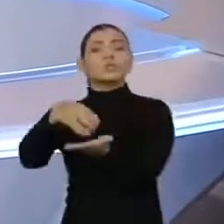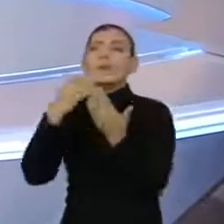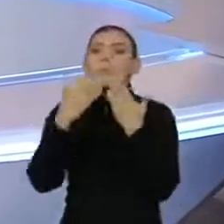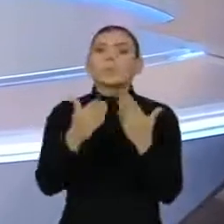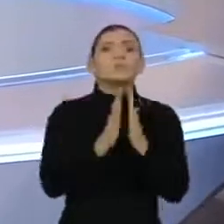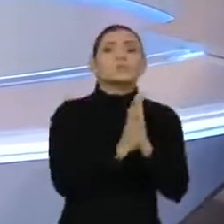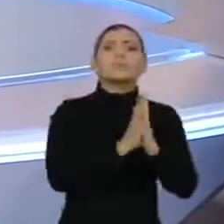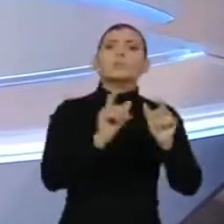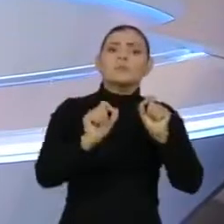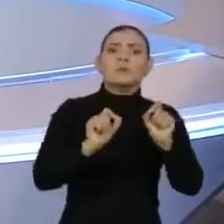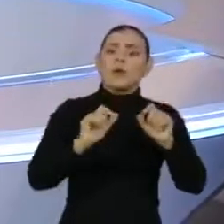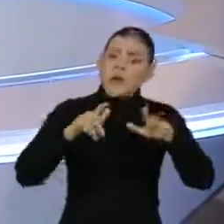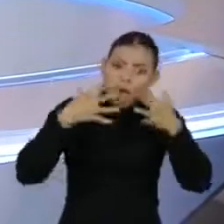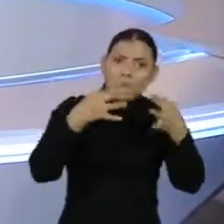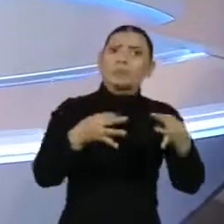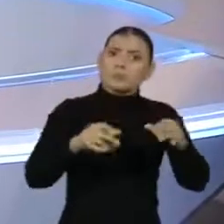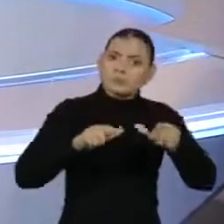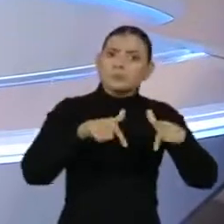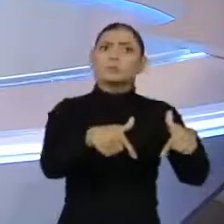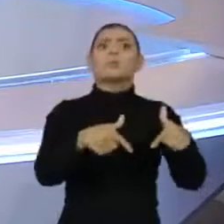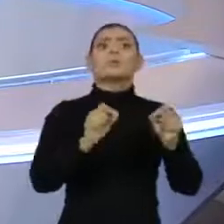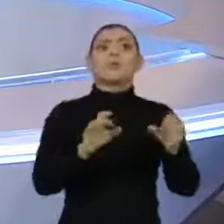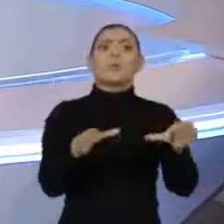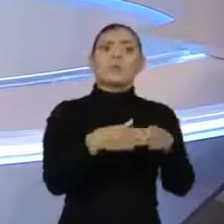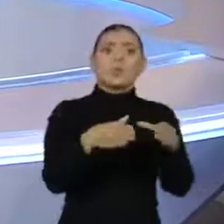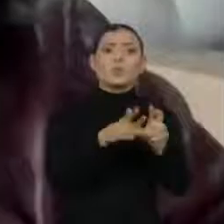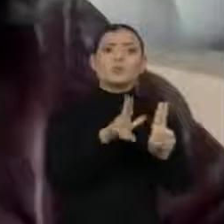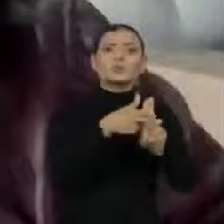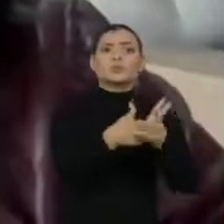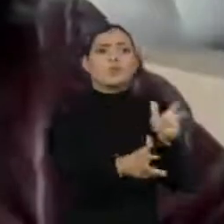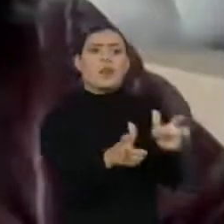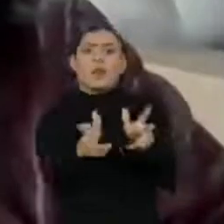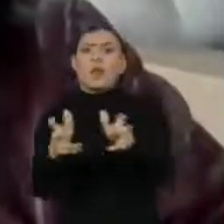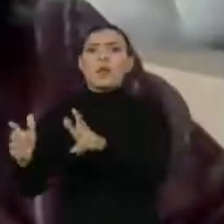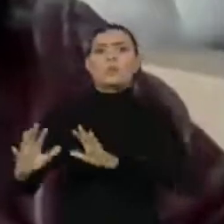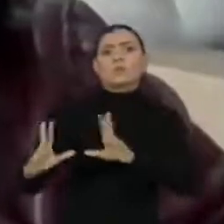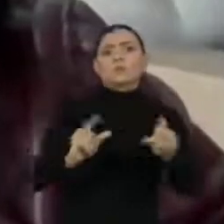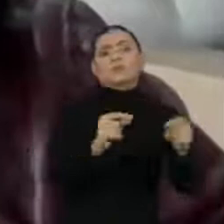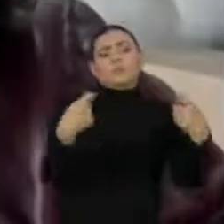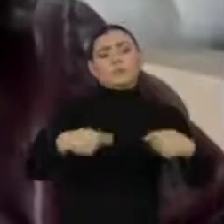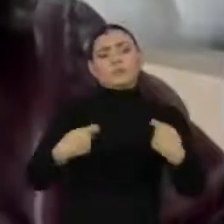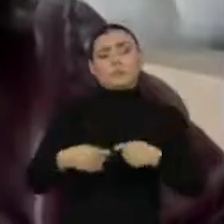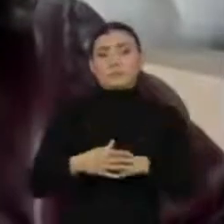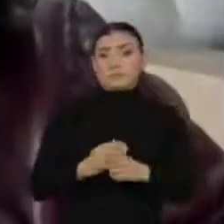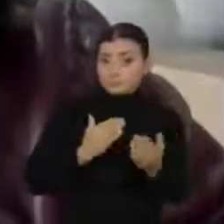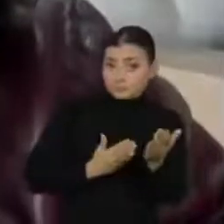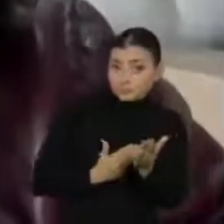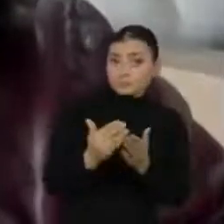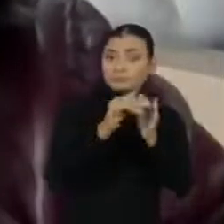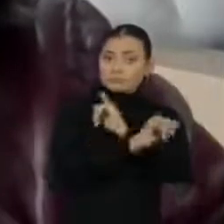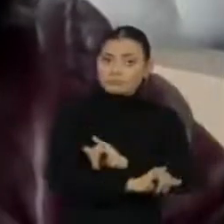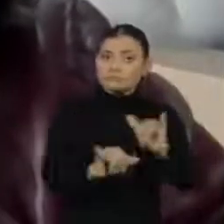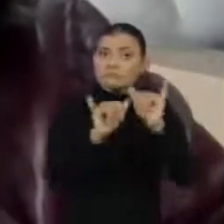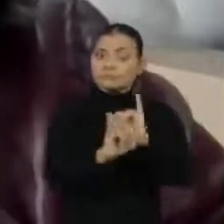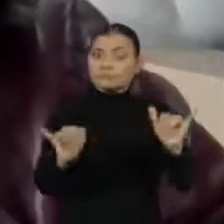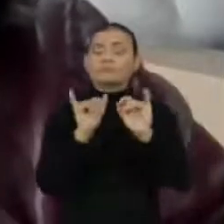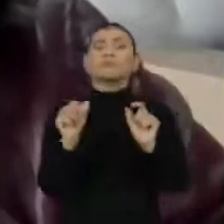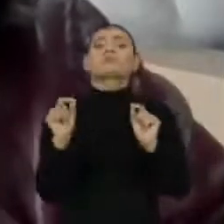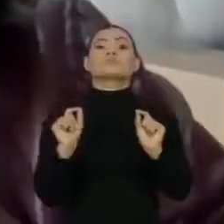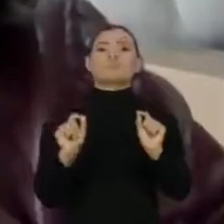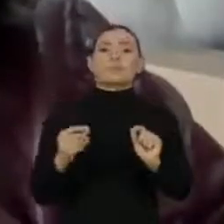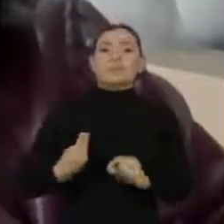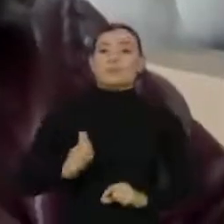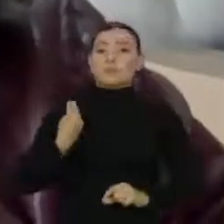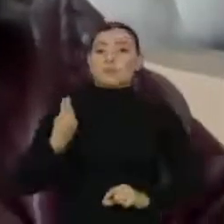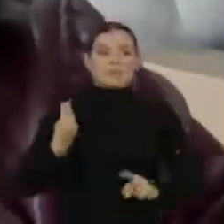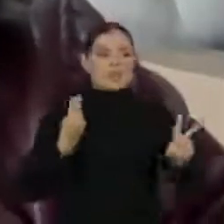atenção para a vacinação generalizada da população pelo SUS. Nós lançamos essa campanha, né? Mais Vida,